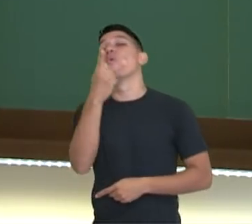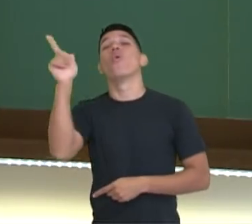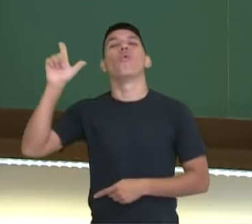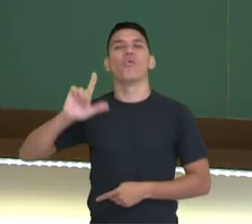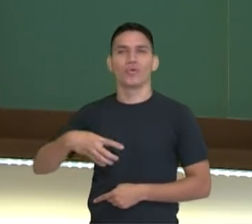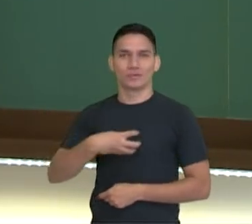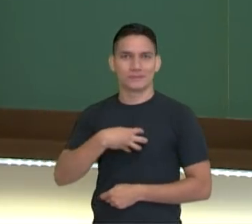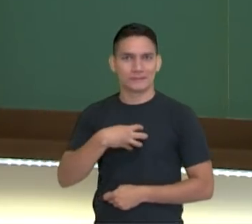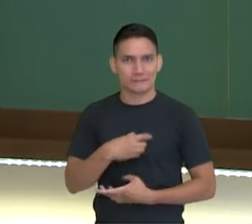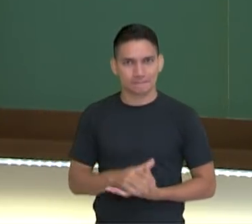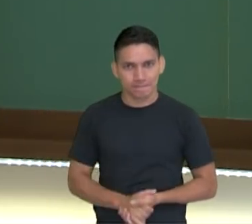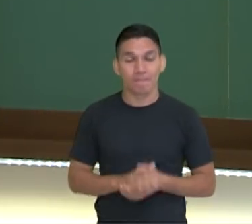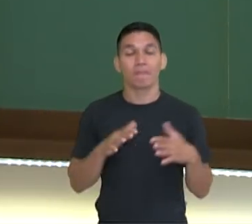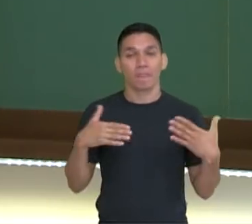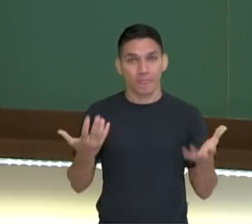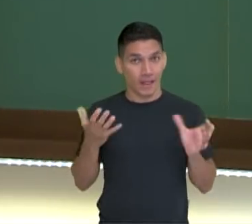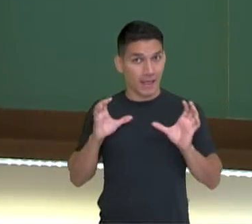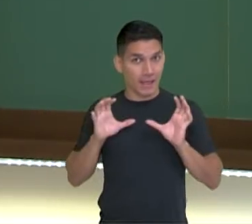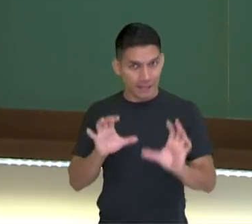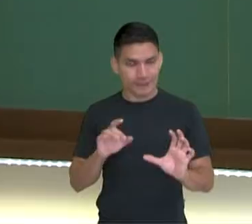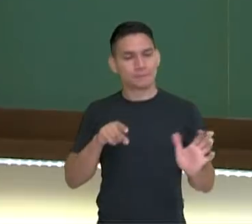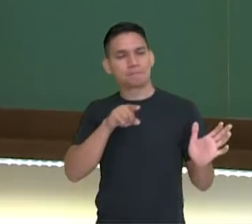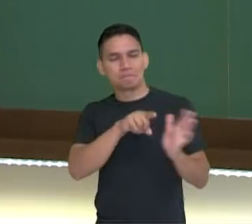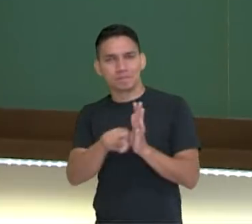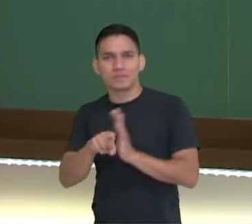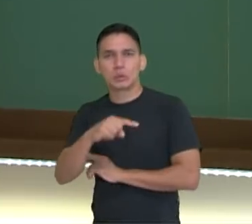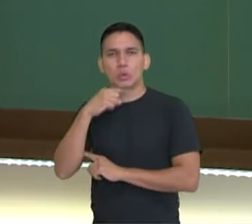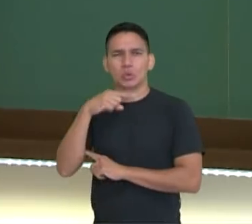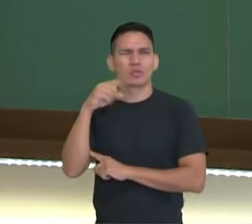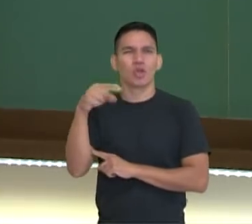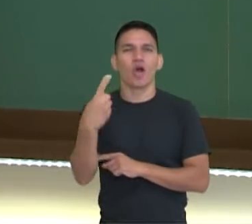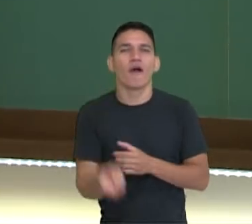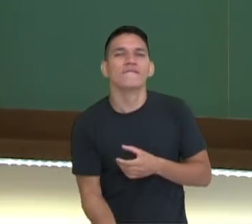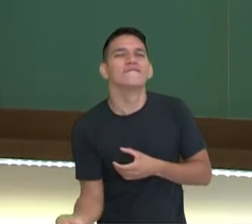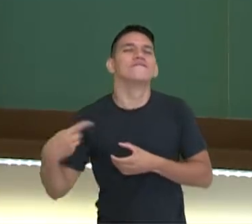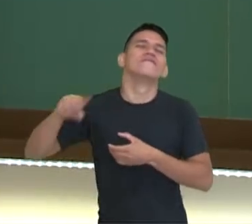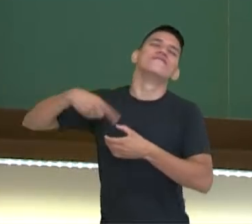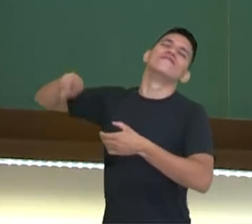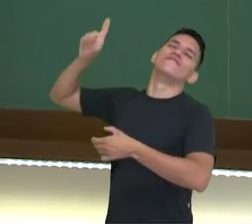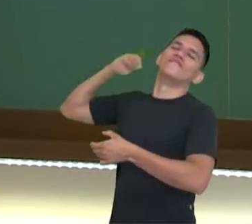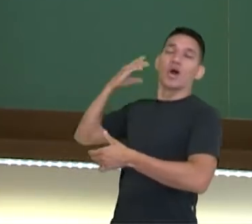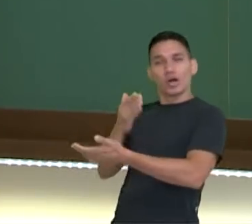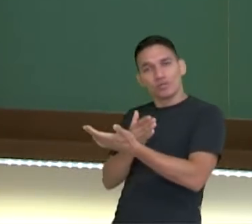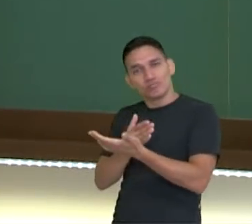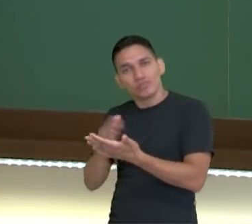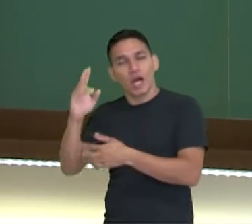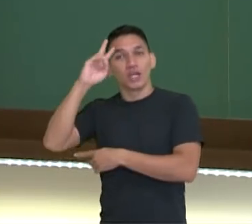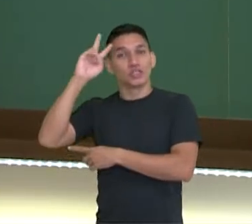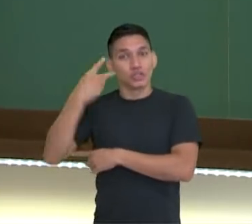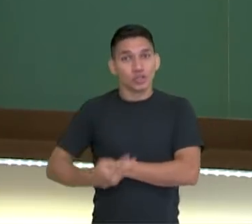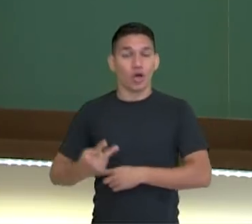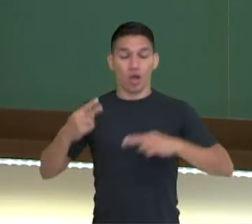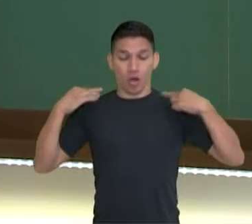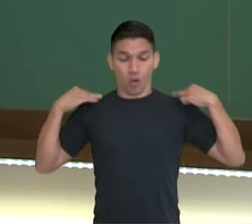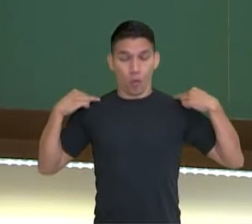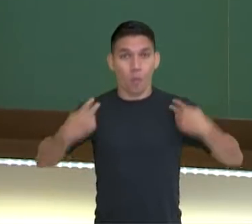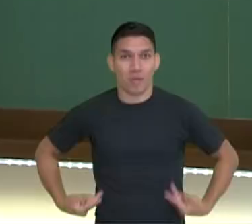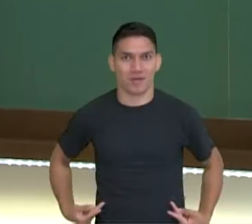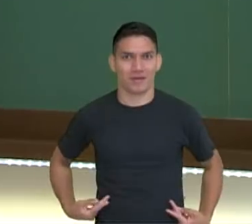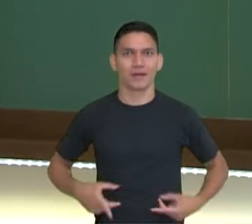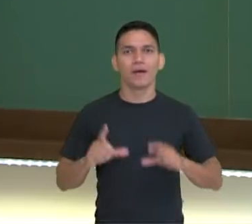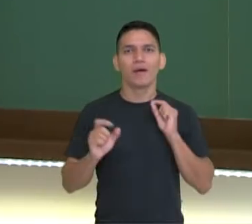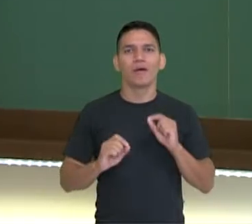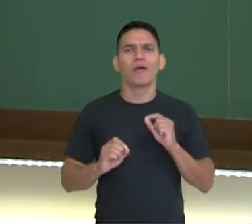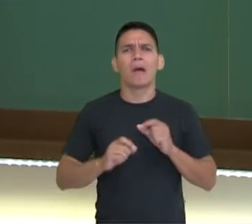outras? Então, nesse sentido, vamos lá para o início da história da humanidade, o ser humano lá no princípio,